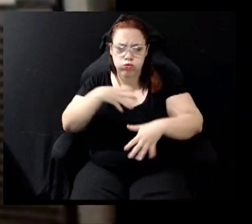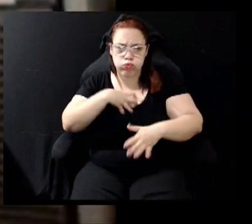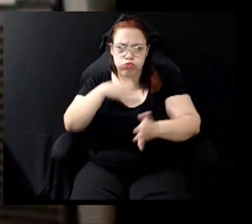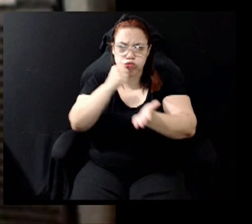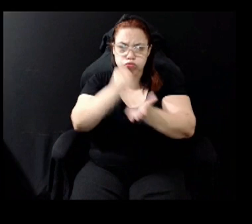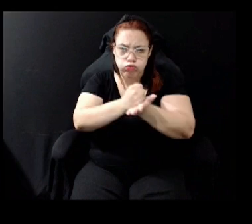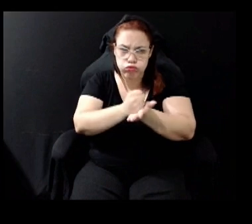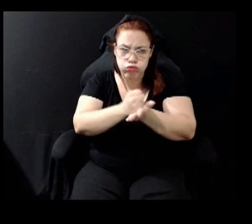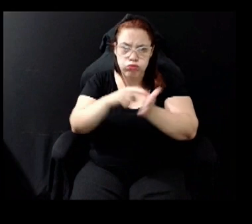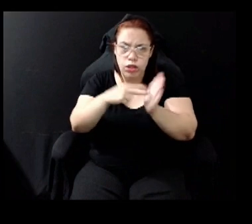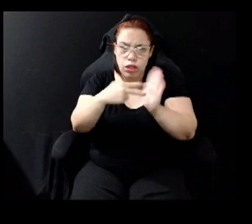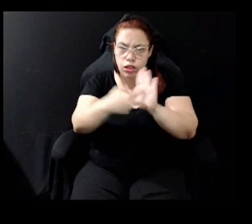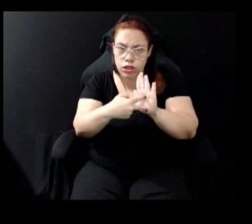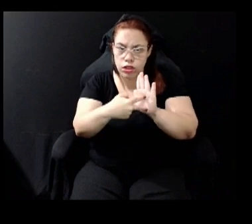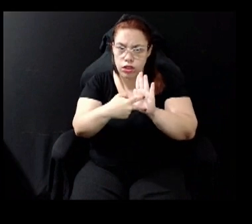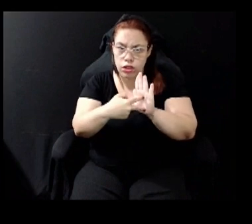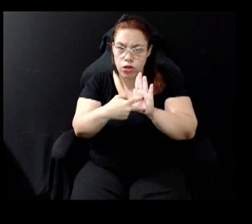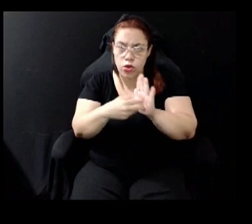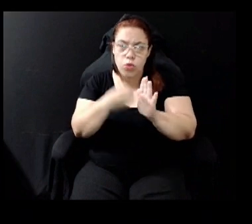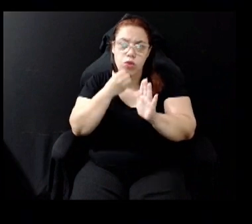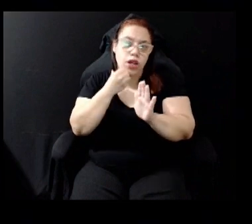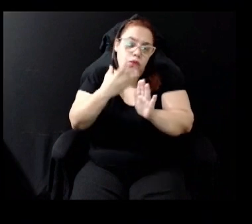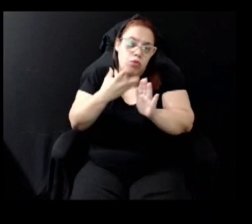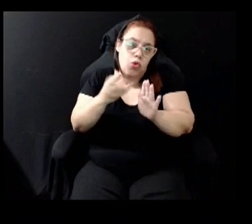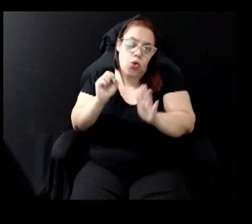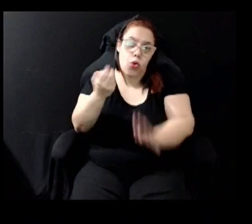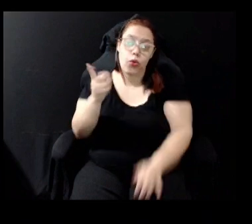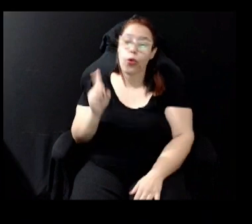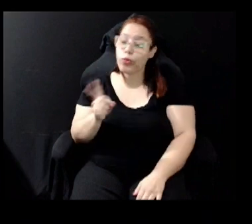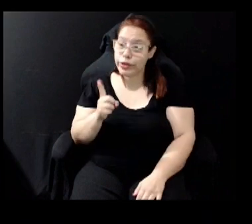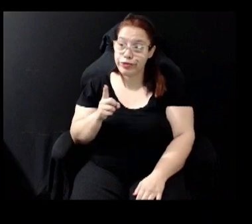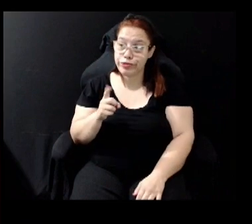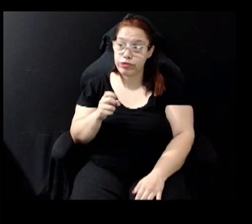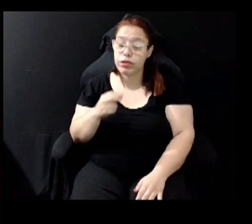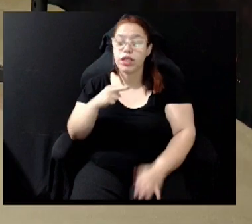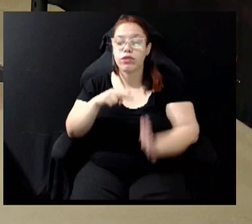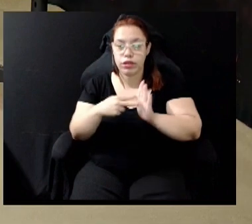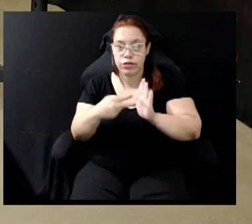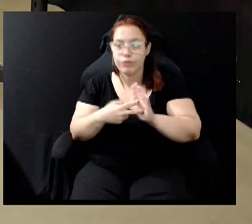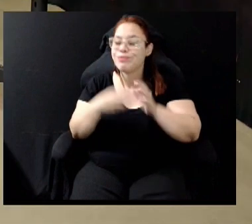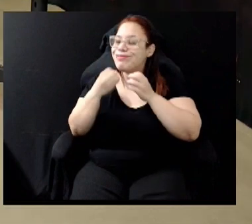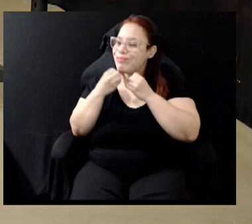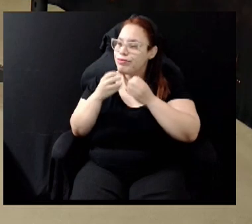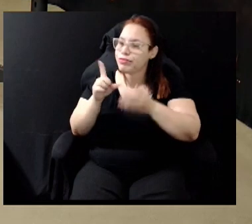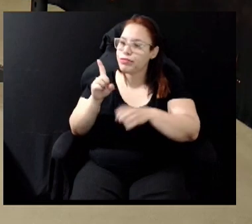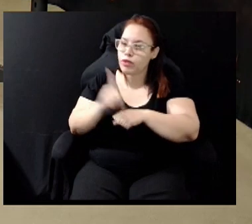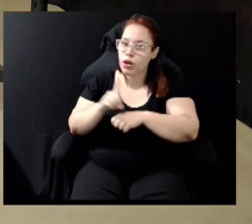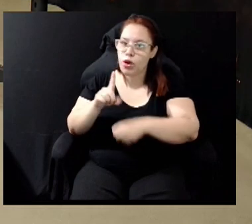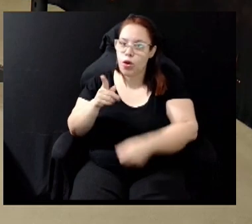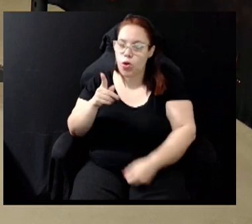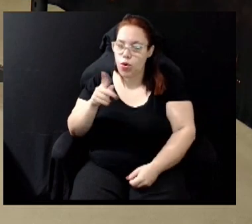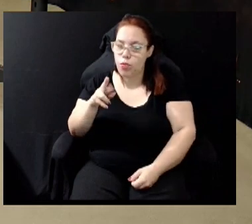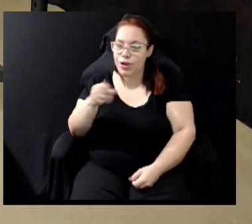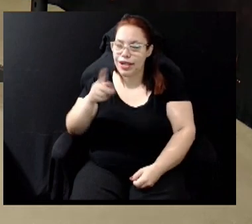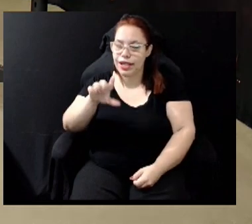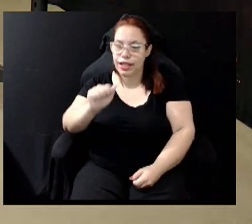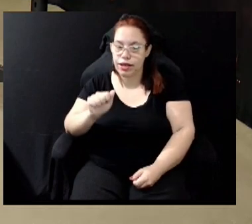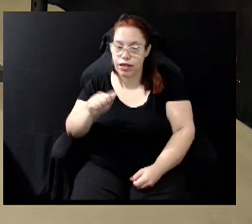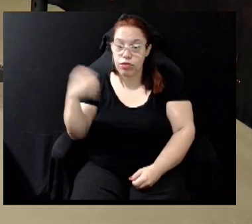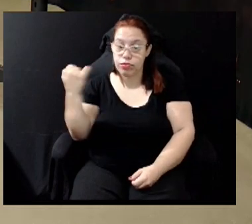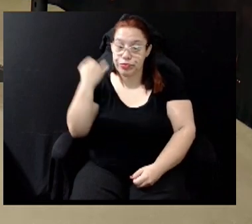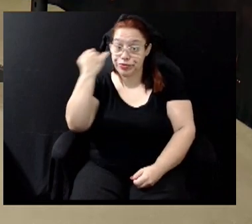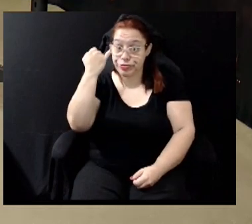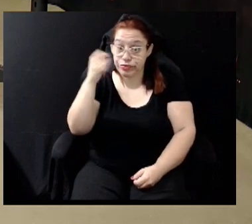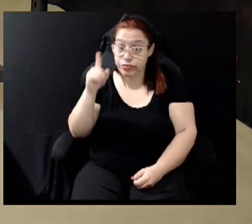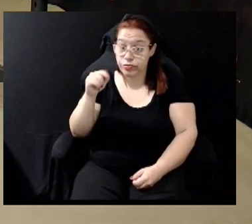sentido. Pode ser negativo ou positivo, mas fez sentido. Muito bem. Doutora Priscila, esse sentido é muito importante, né? Muito